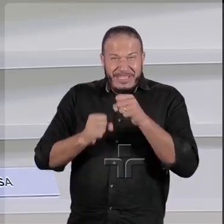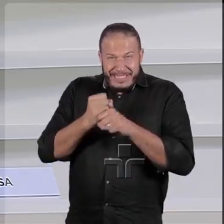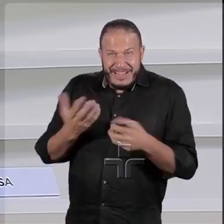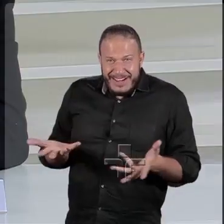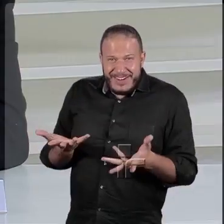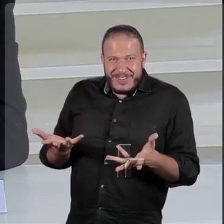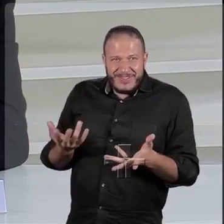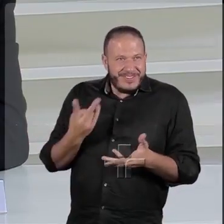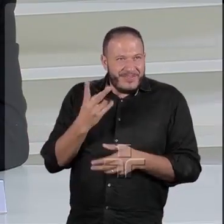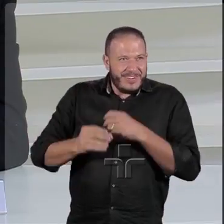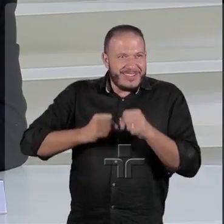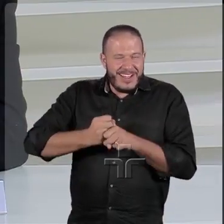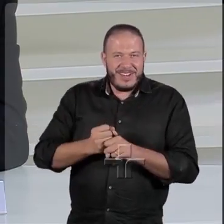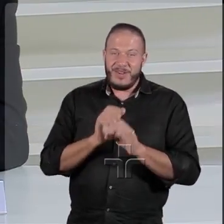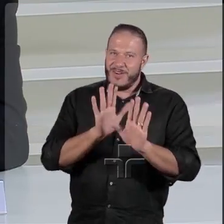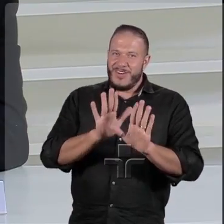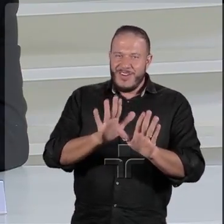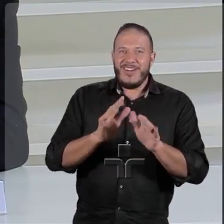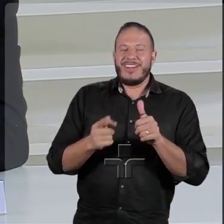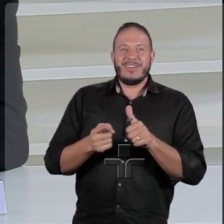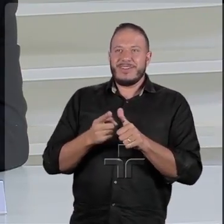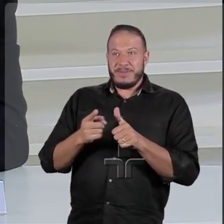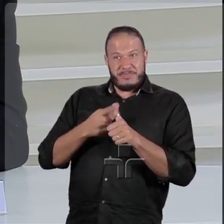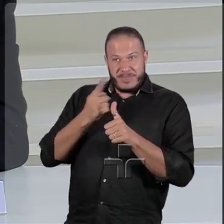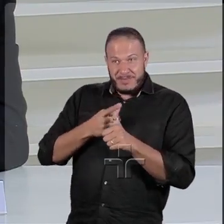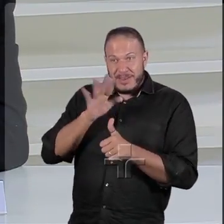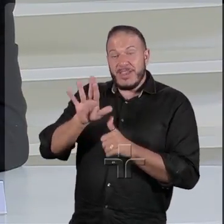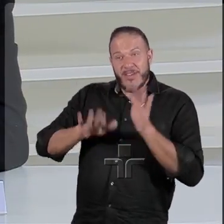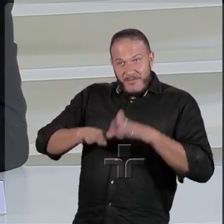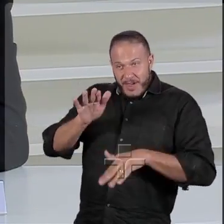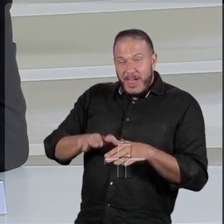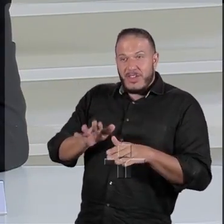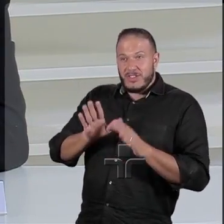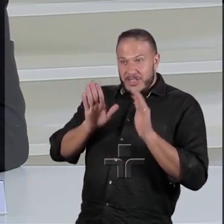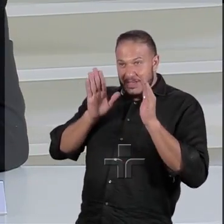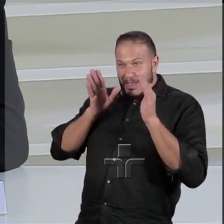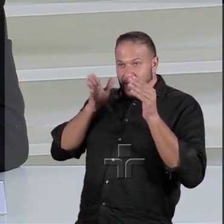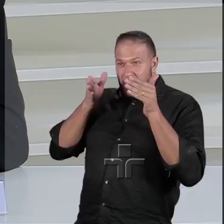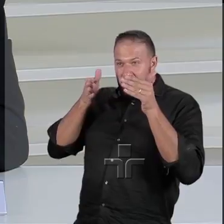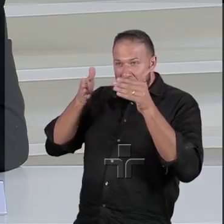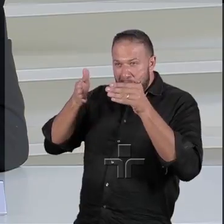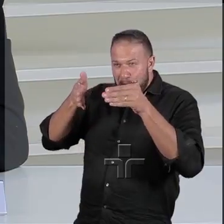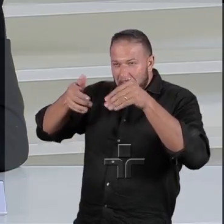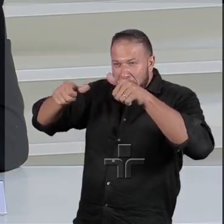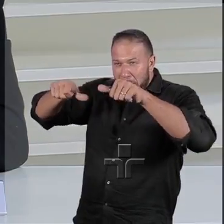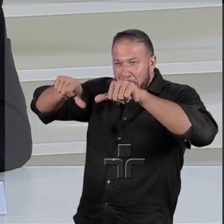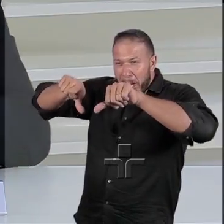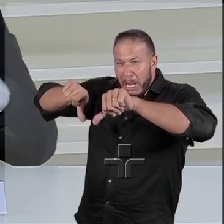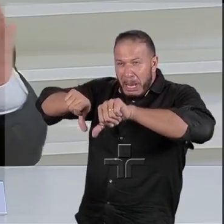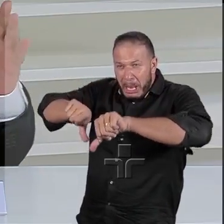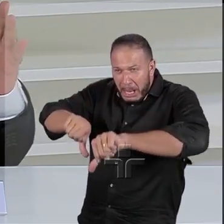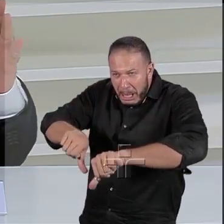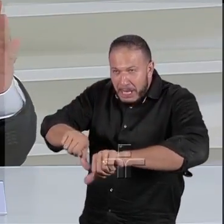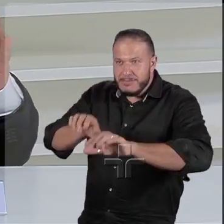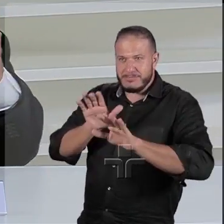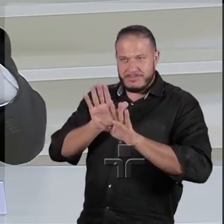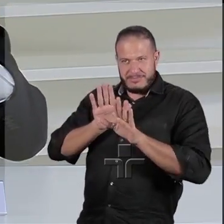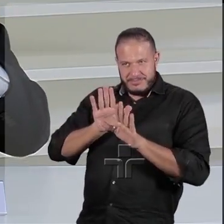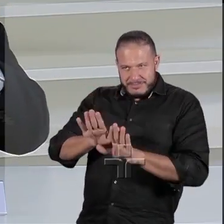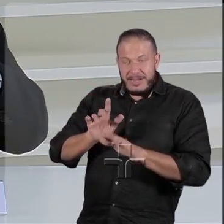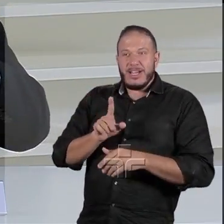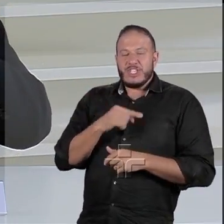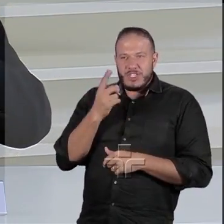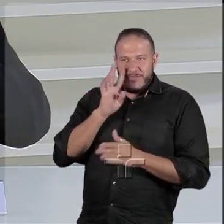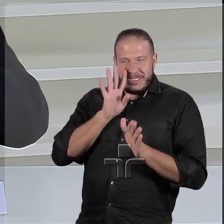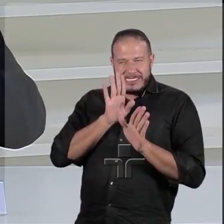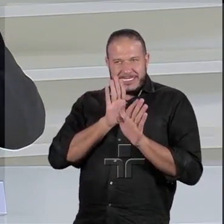ser O que a gente vai fazer é o seguinte, em vez de caminhar em direção ao precipício, A gente vai parar. A gente vai